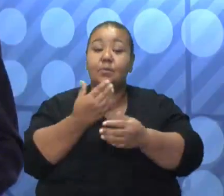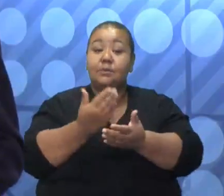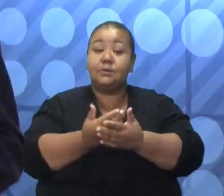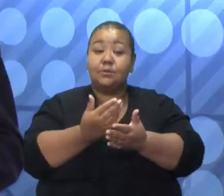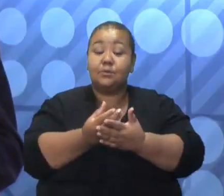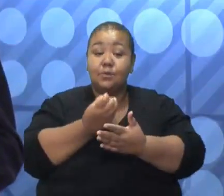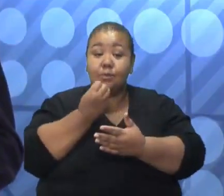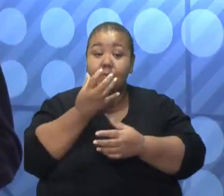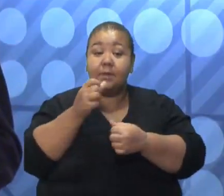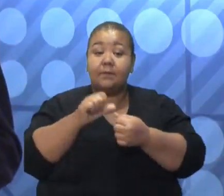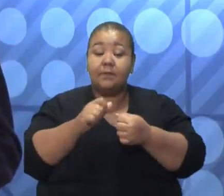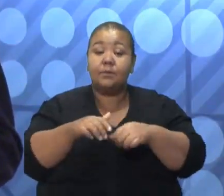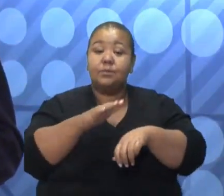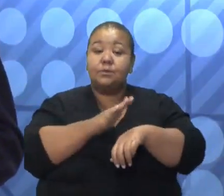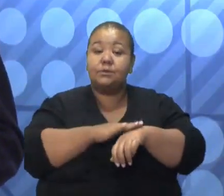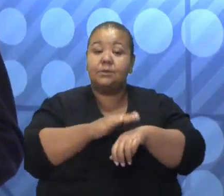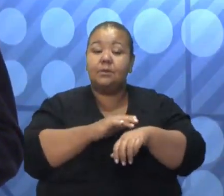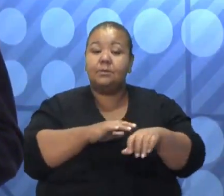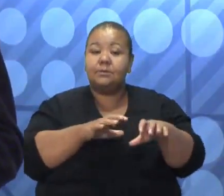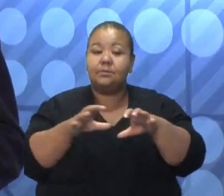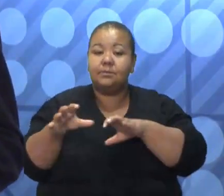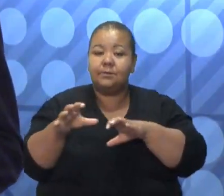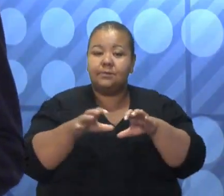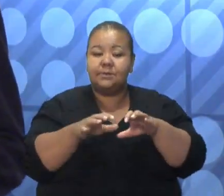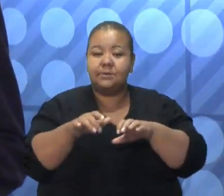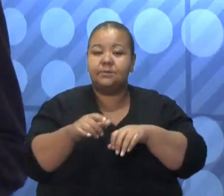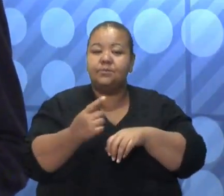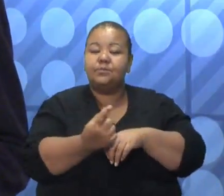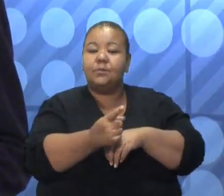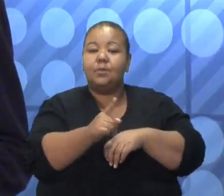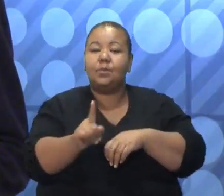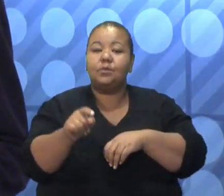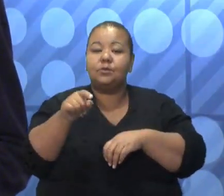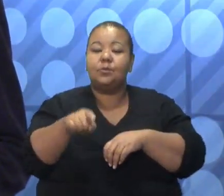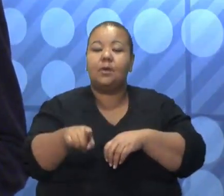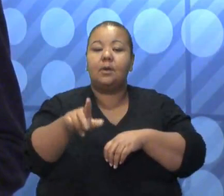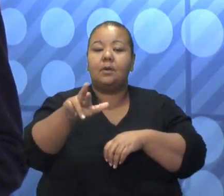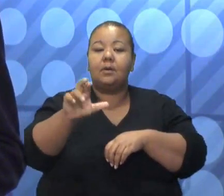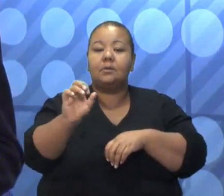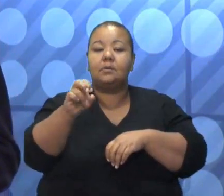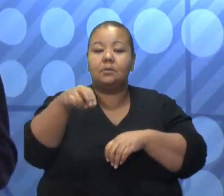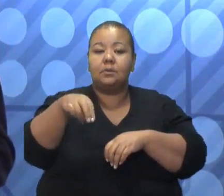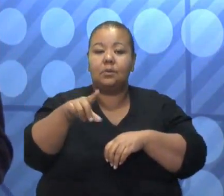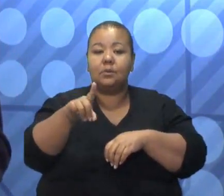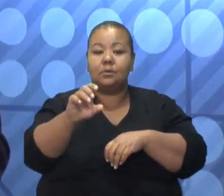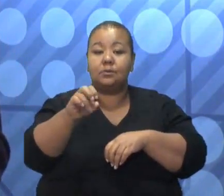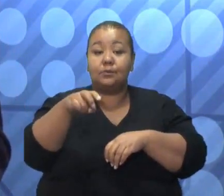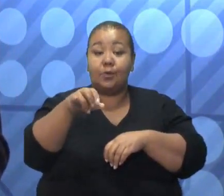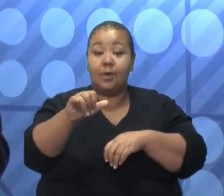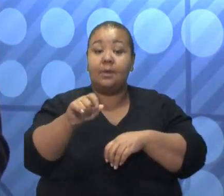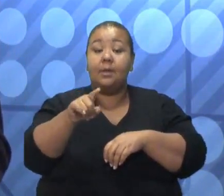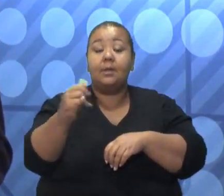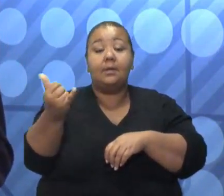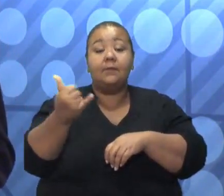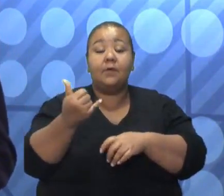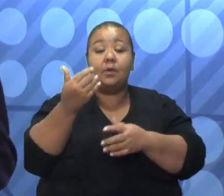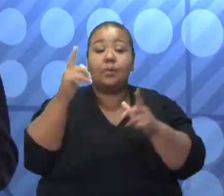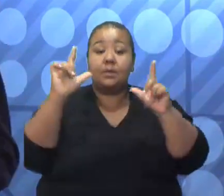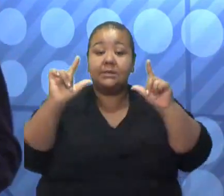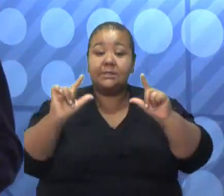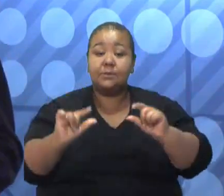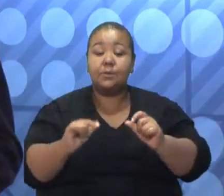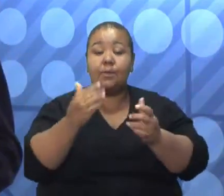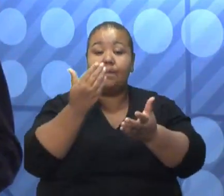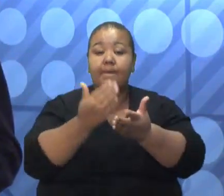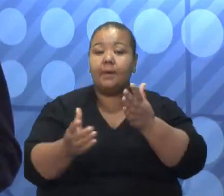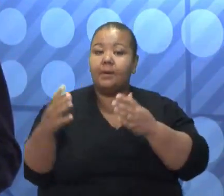muito bem elaborado de tempos e movimentos. Por fim, uma contribuição de Rondônia diz diminuição de perdas, agilidade no